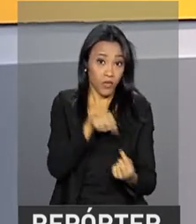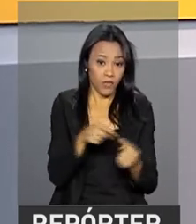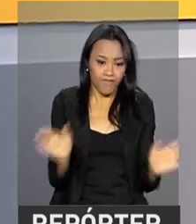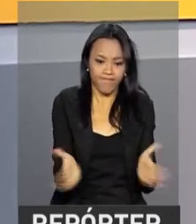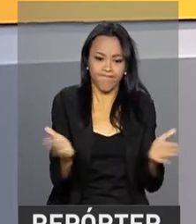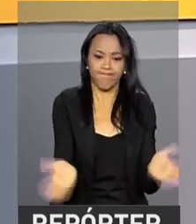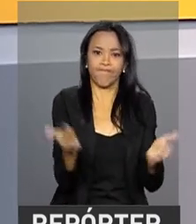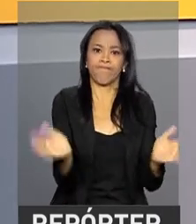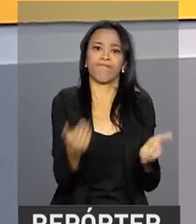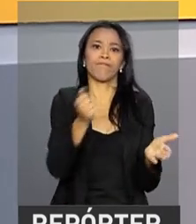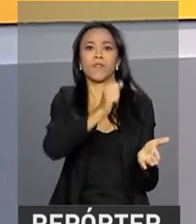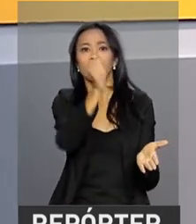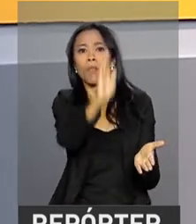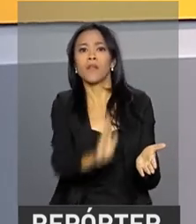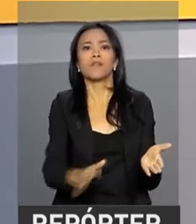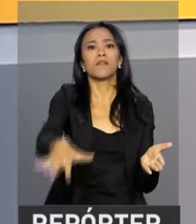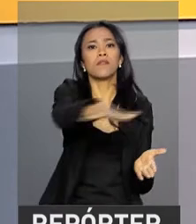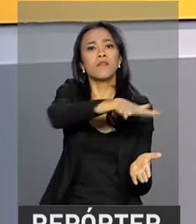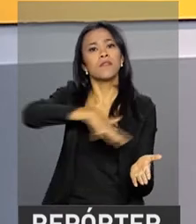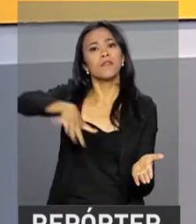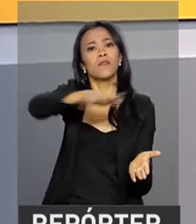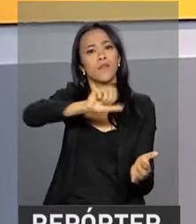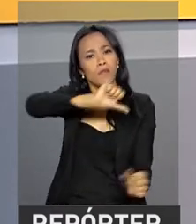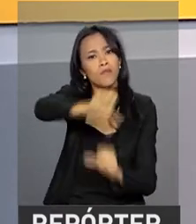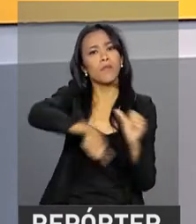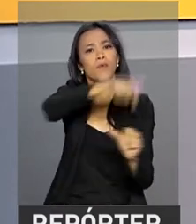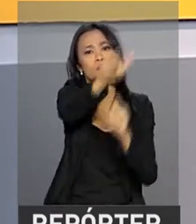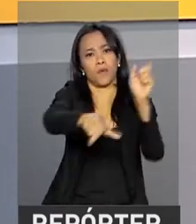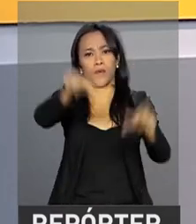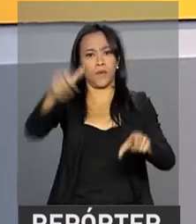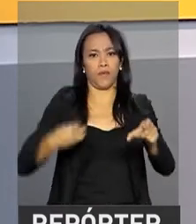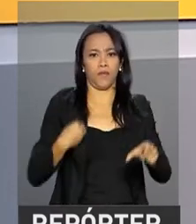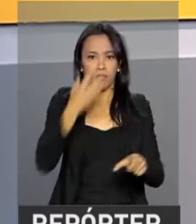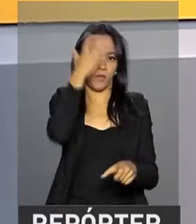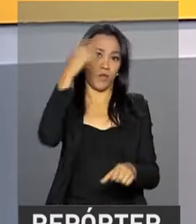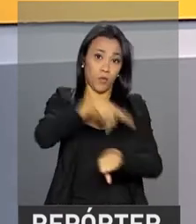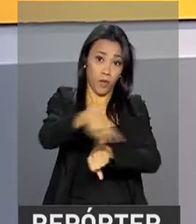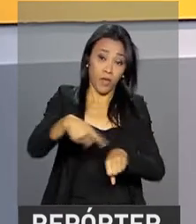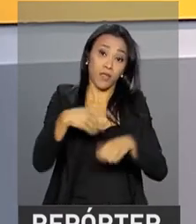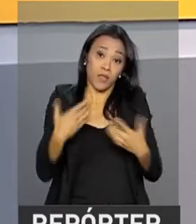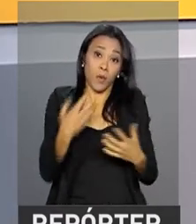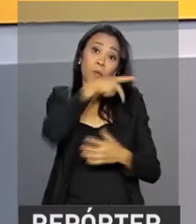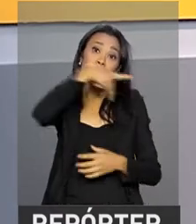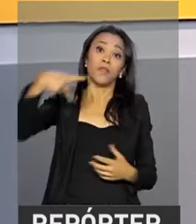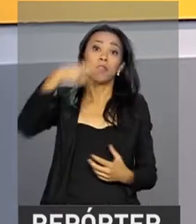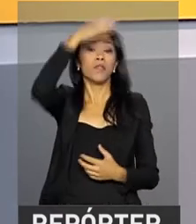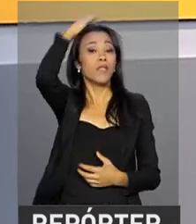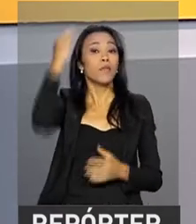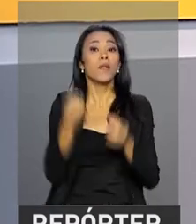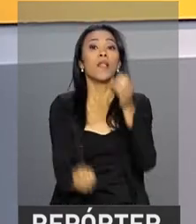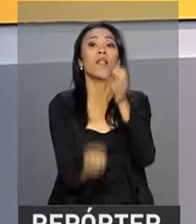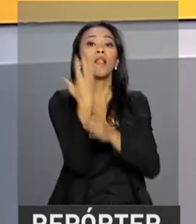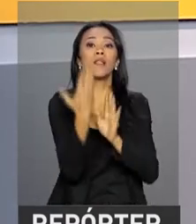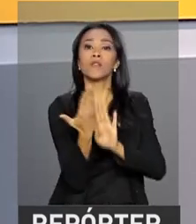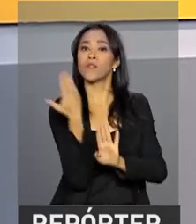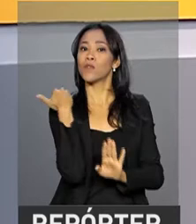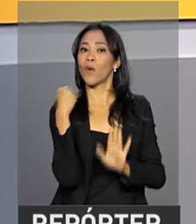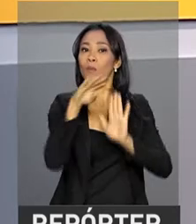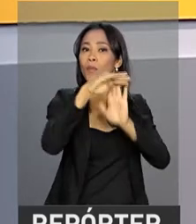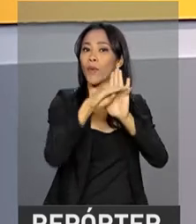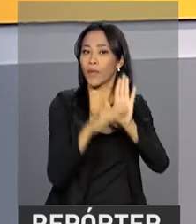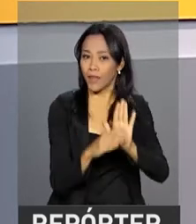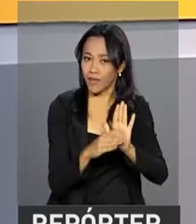dos brasileiros em ações que transformem a vida das pessoas e do país o presidente michel temer lançou o programa nacional de